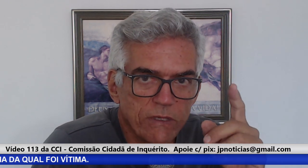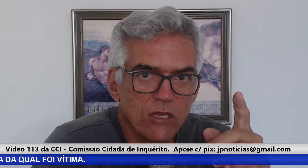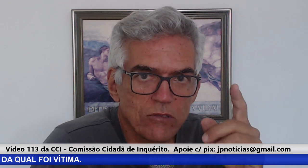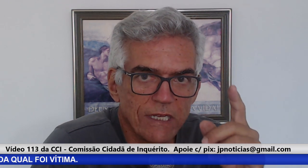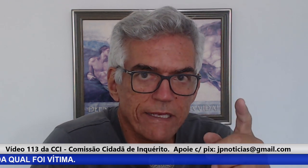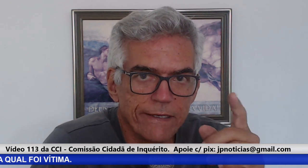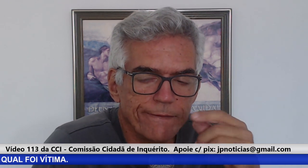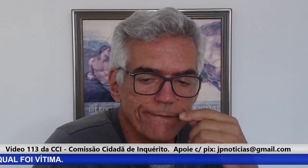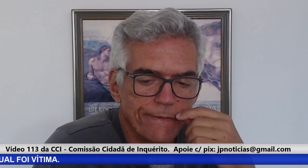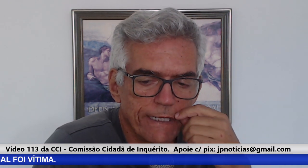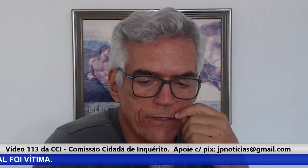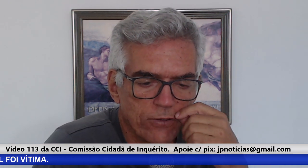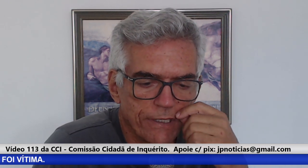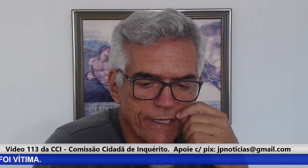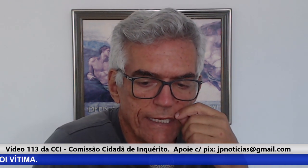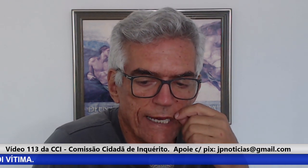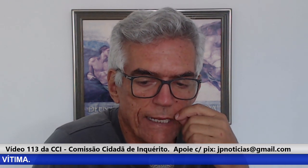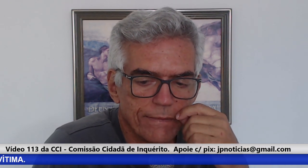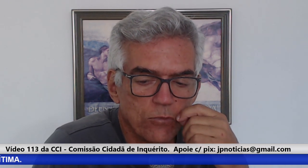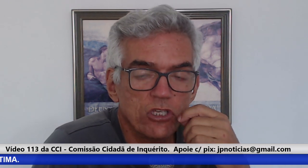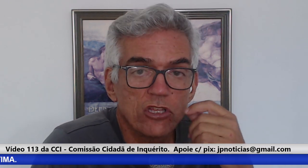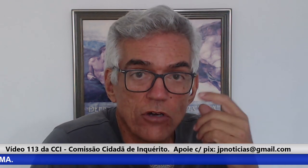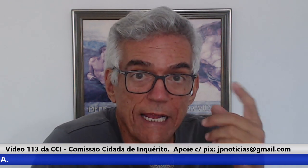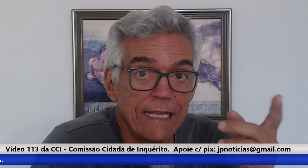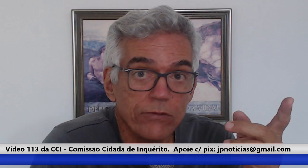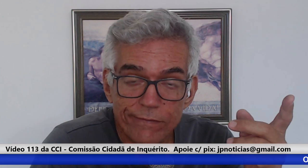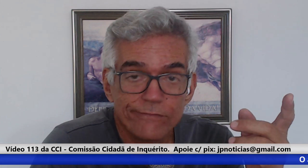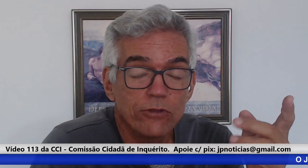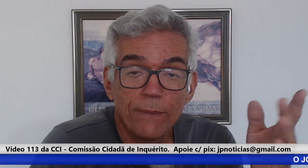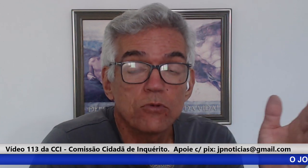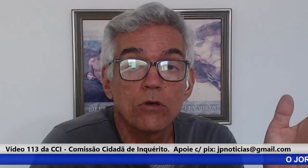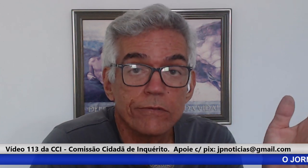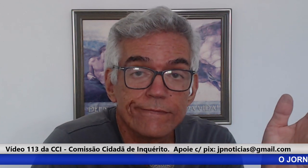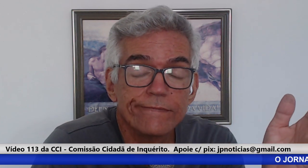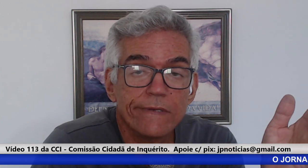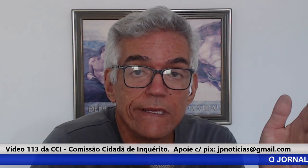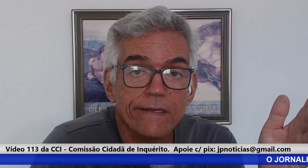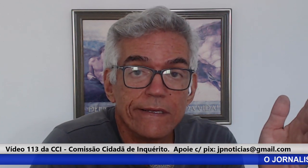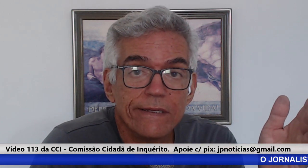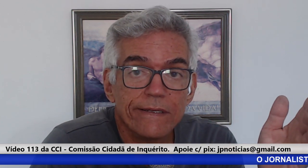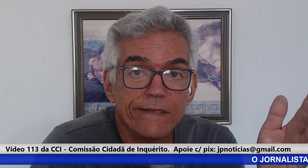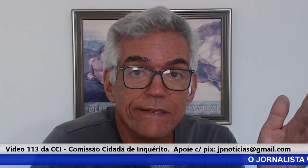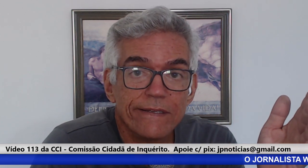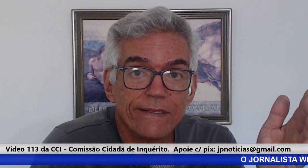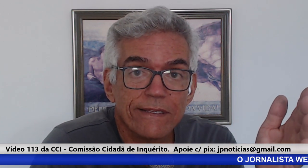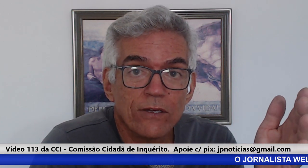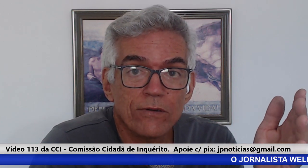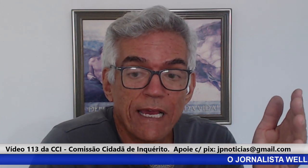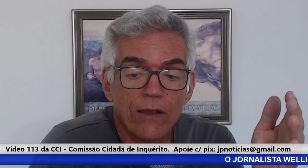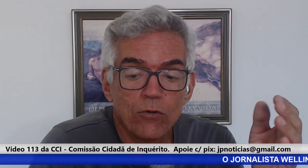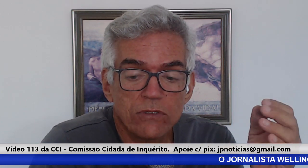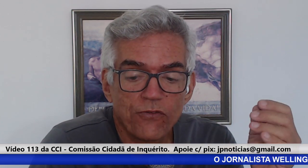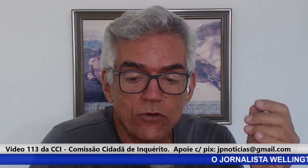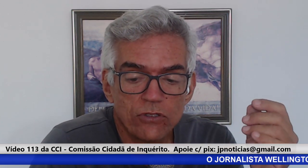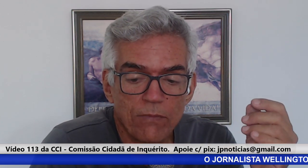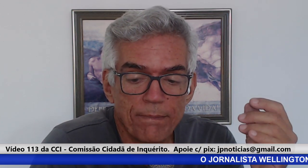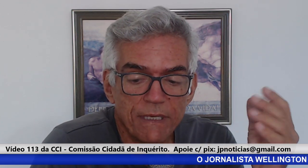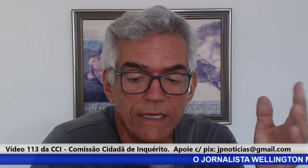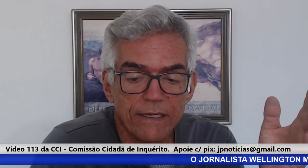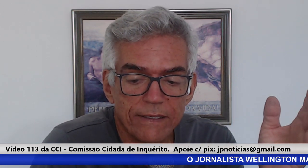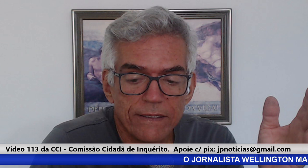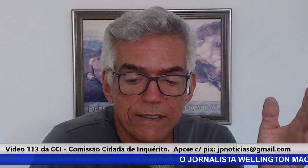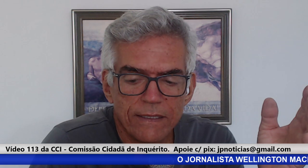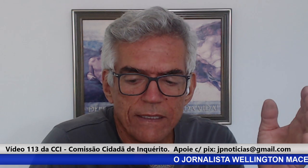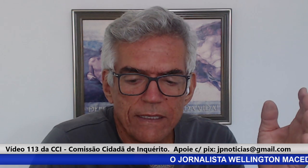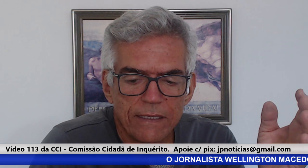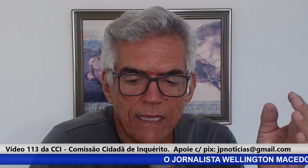cara tinha uma tornozeleira ali. Eletrônica. Ele era monitorado o tempo todo. Entendeu? É como se fosse uma